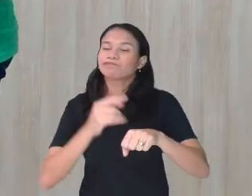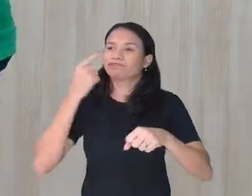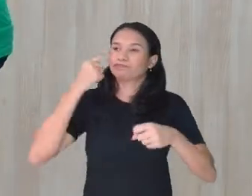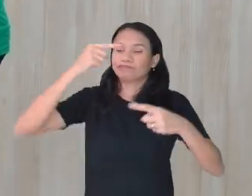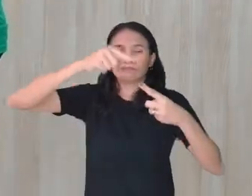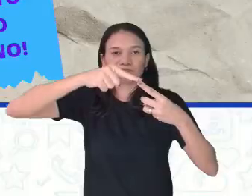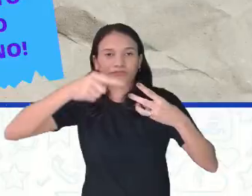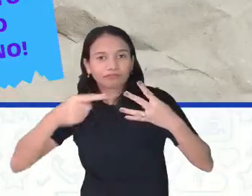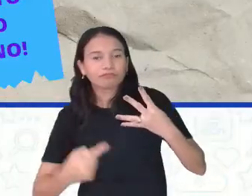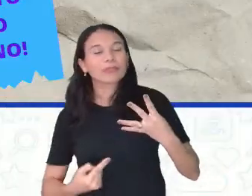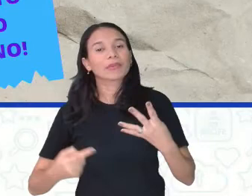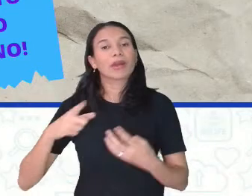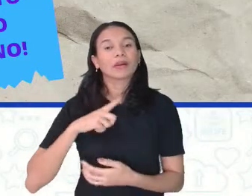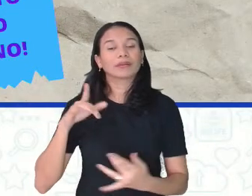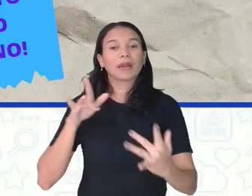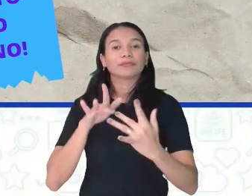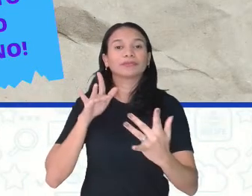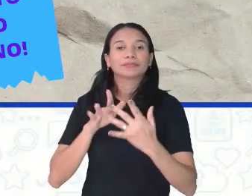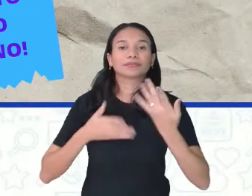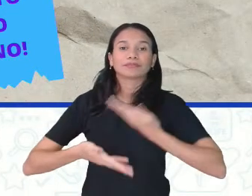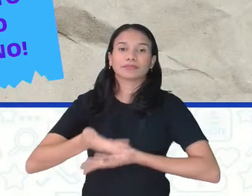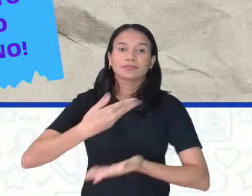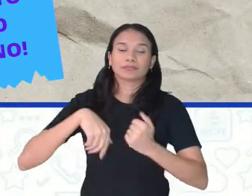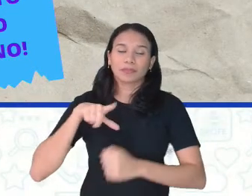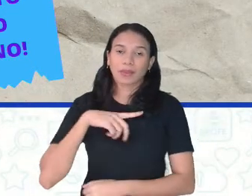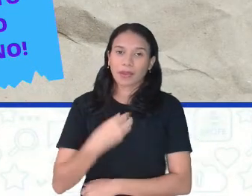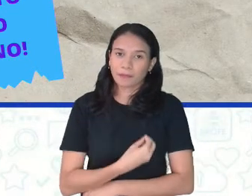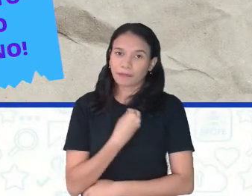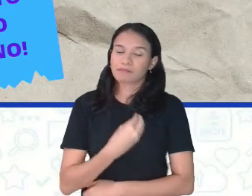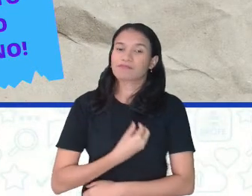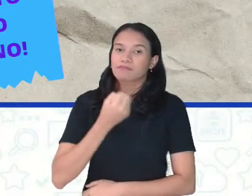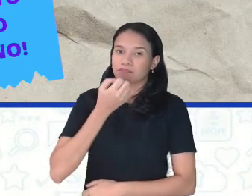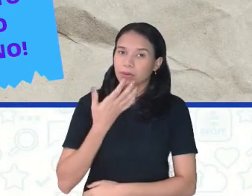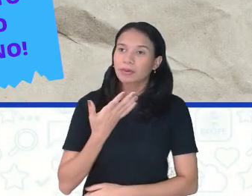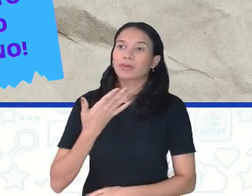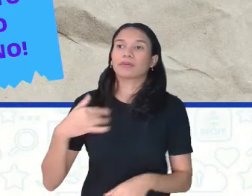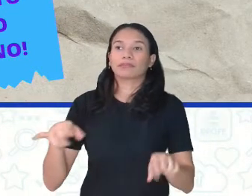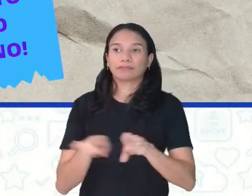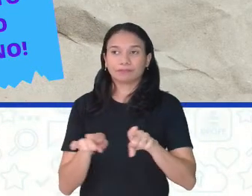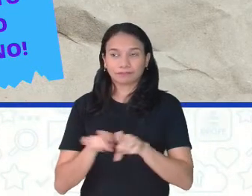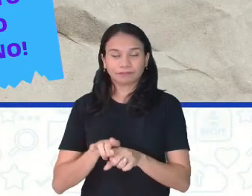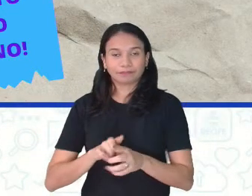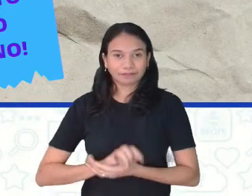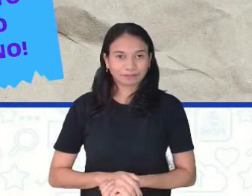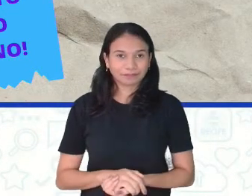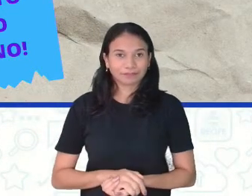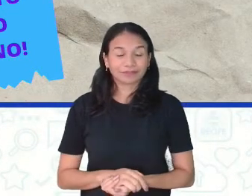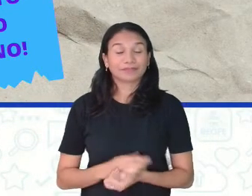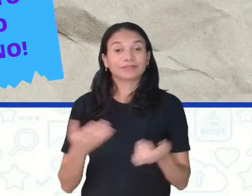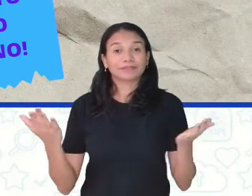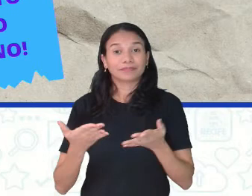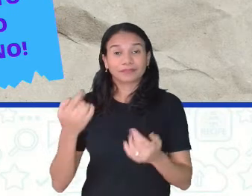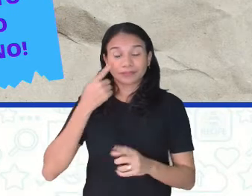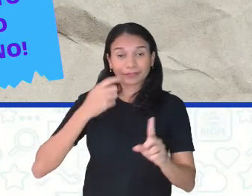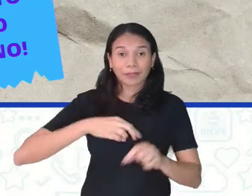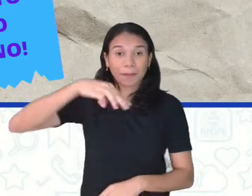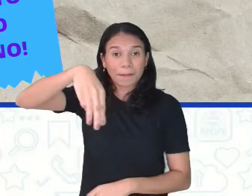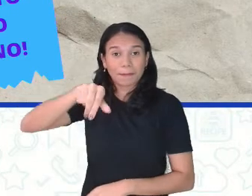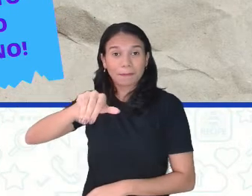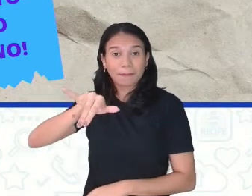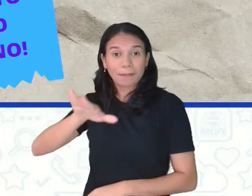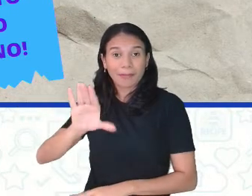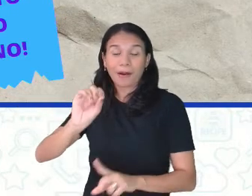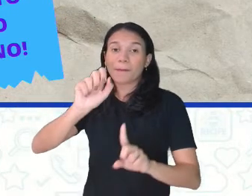né, alguma coisa que está relacionada ao bem viver, que está relacionado à vida. Né? E aí, em maio nós temos